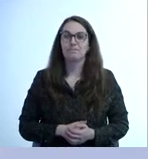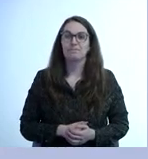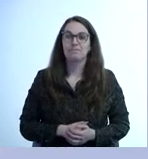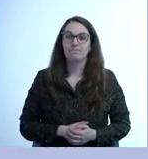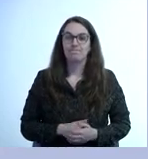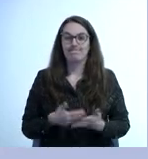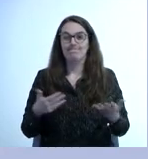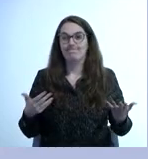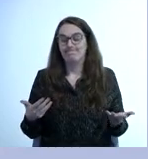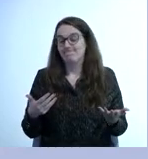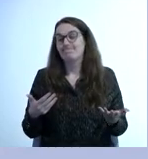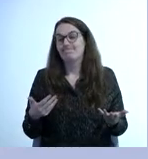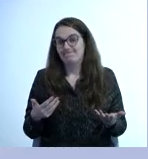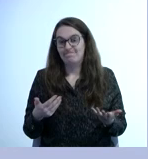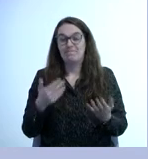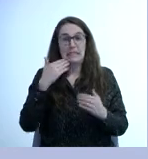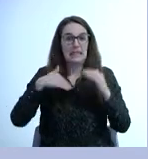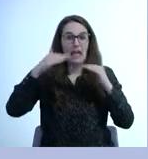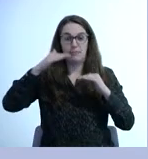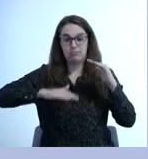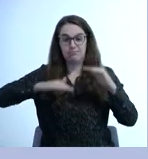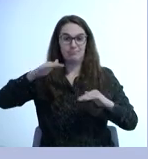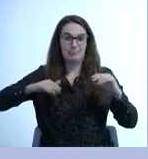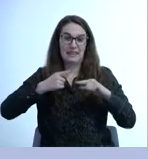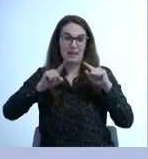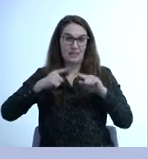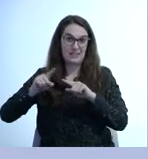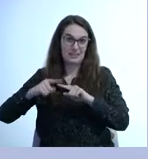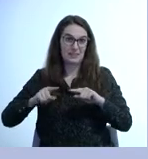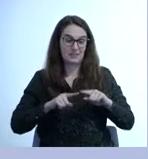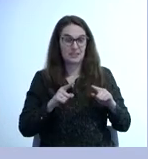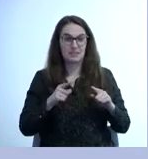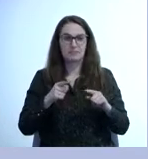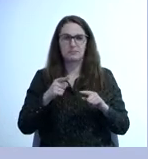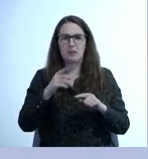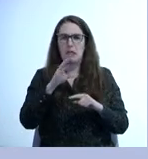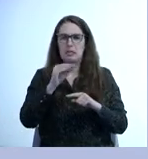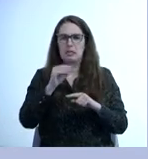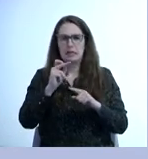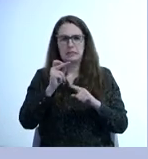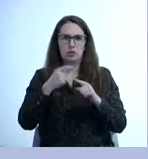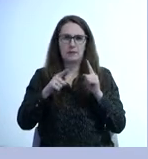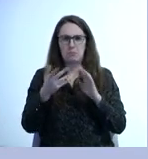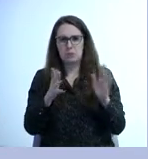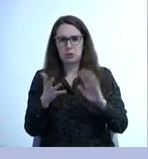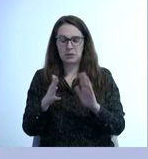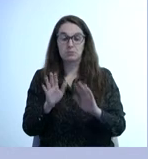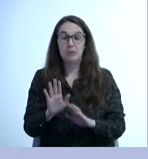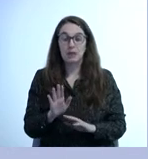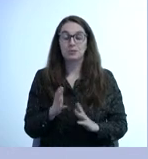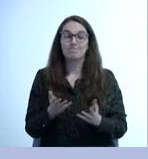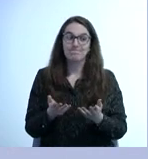E era com idades diferentes, nós temos pouco mais de 10 anos de diferença, mas